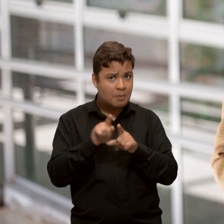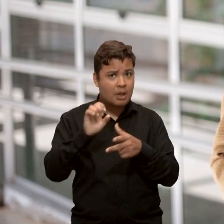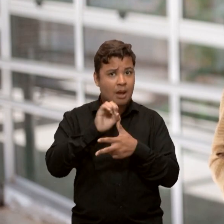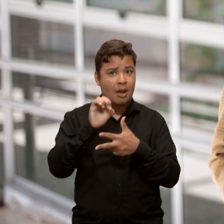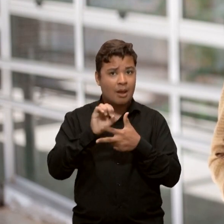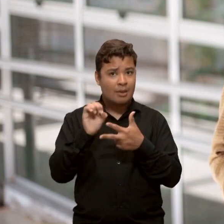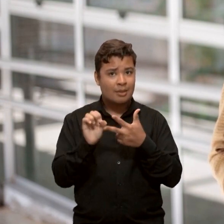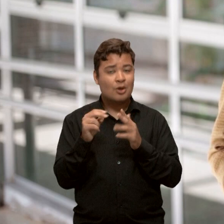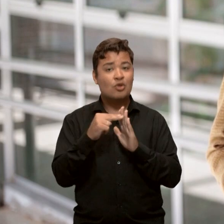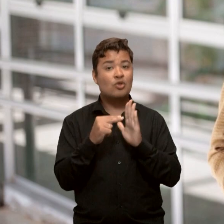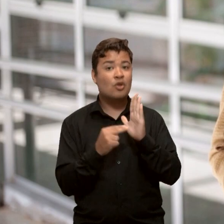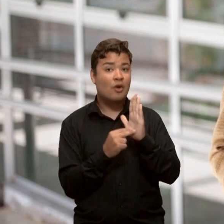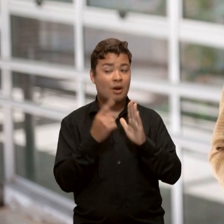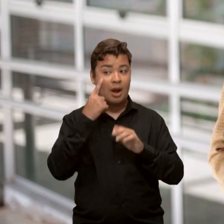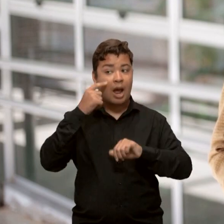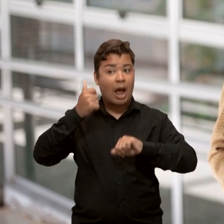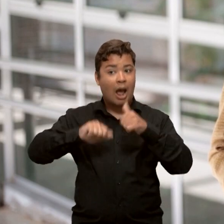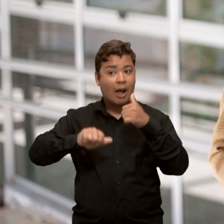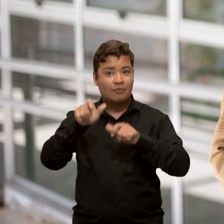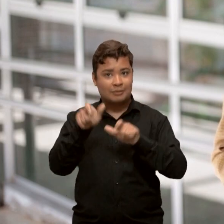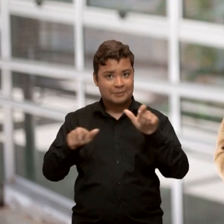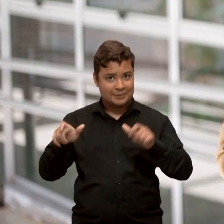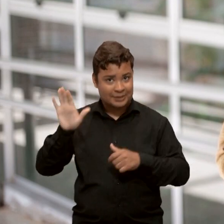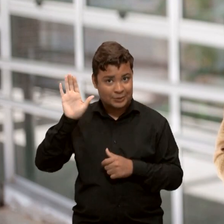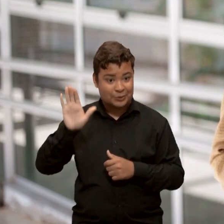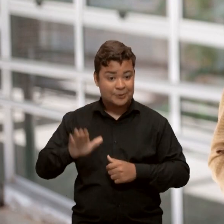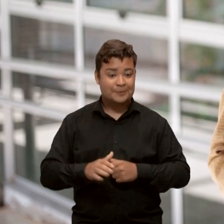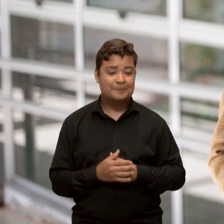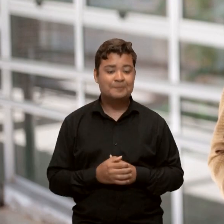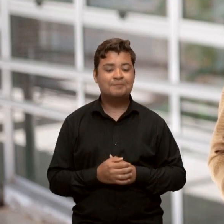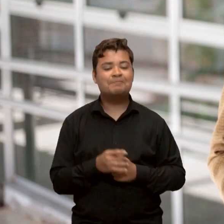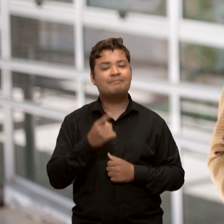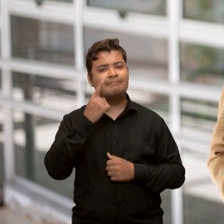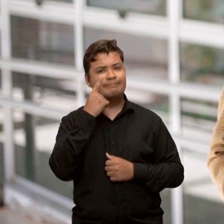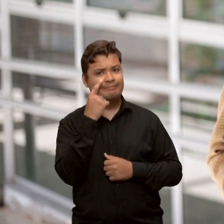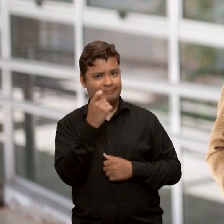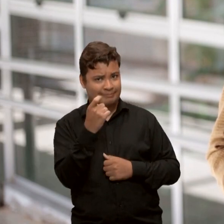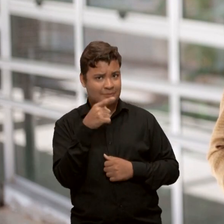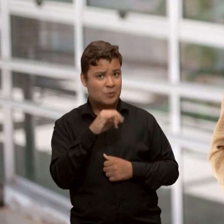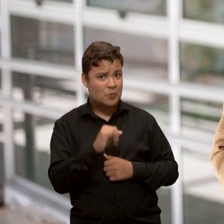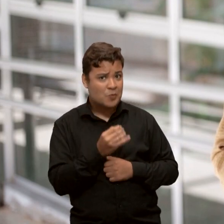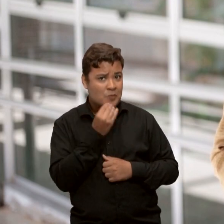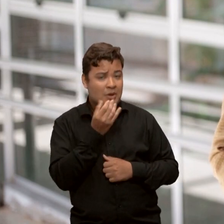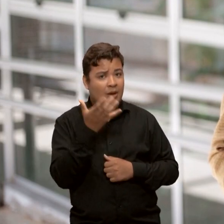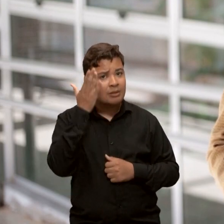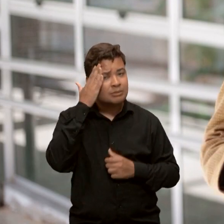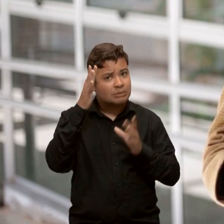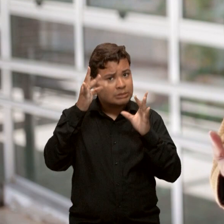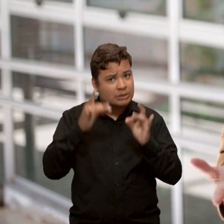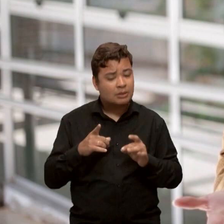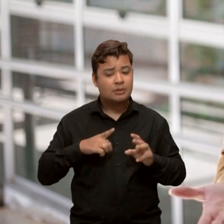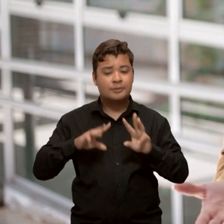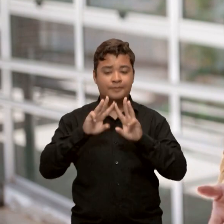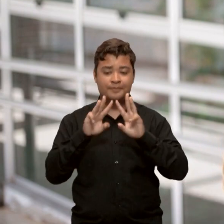do candidato. Se interessou pela oportunidade e deseja saber mais, acesse o site